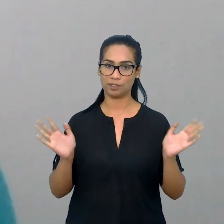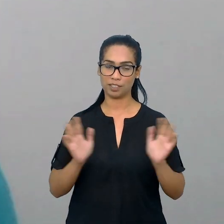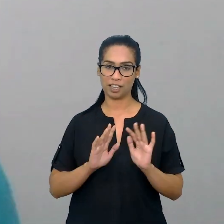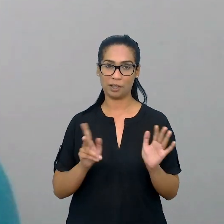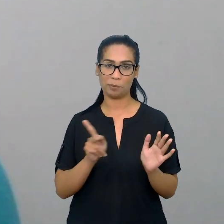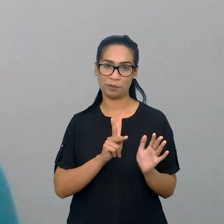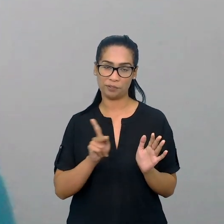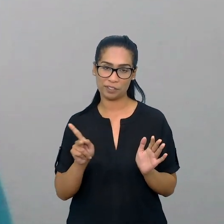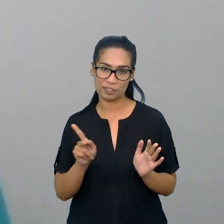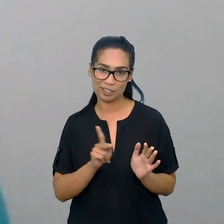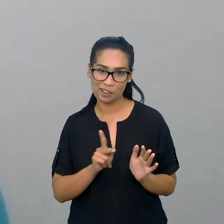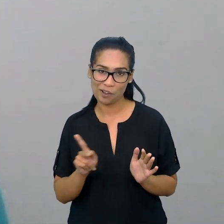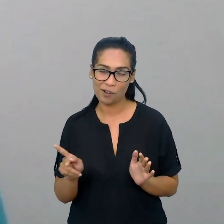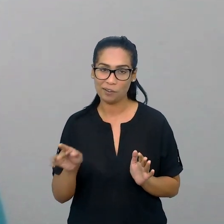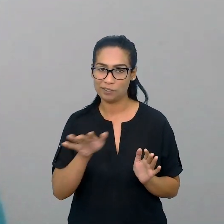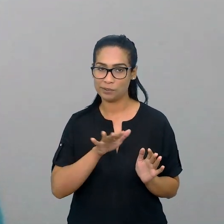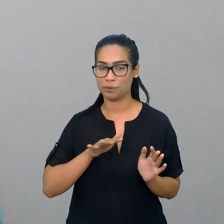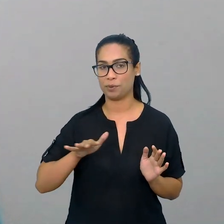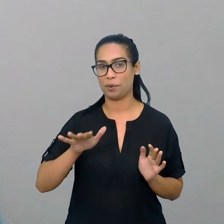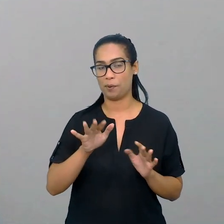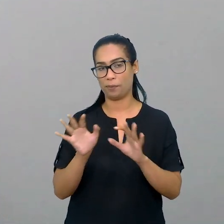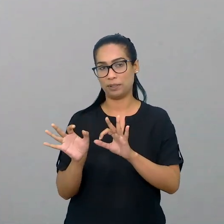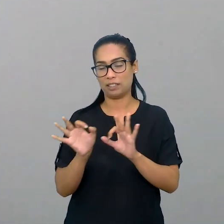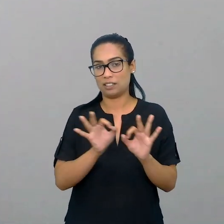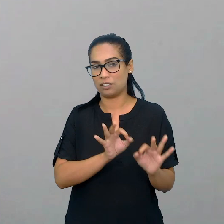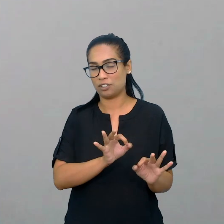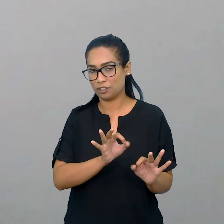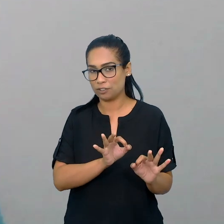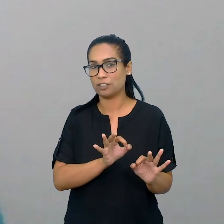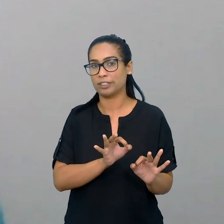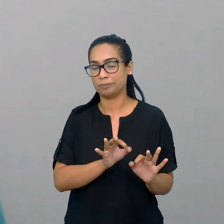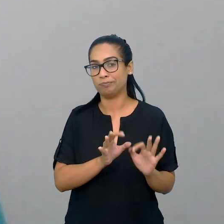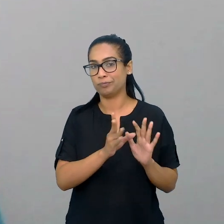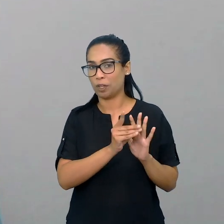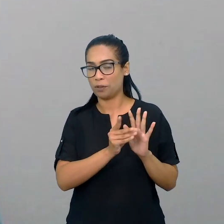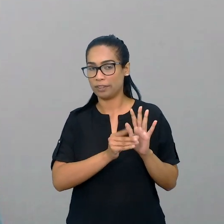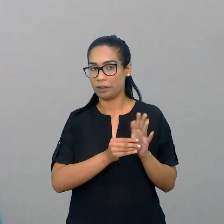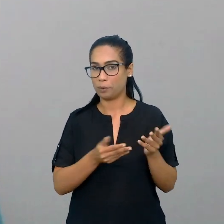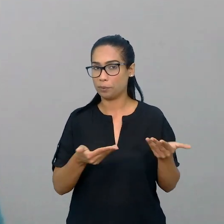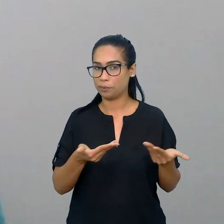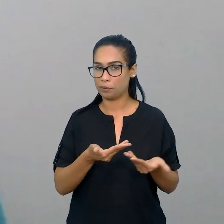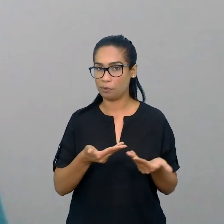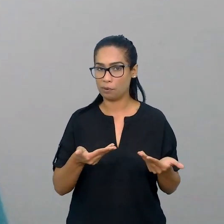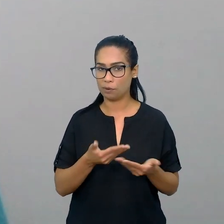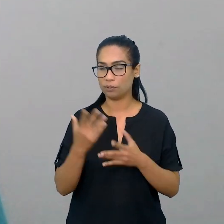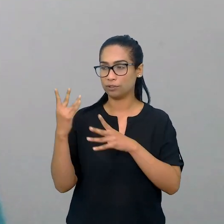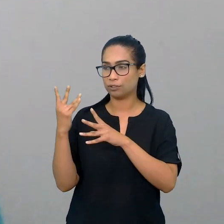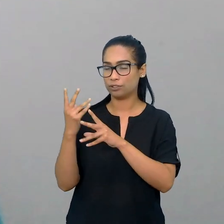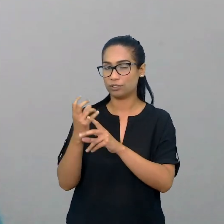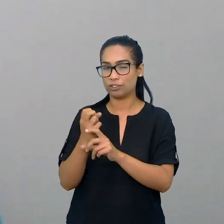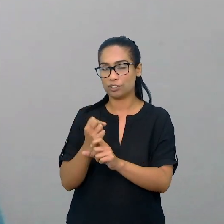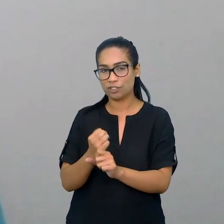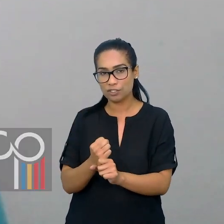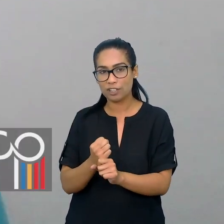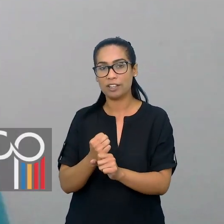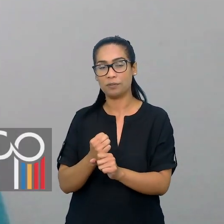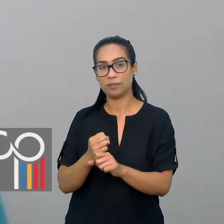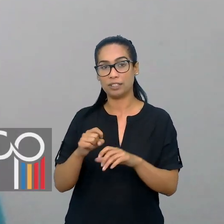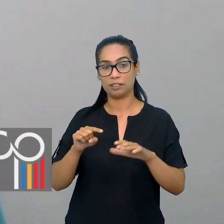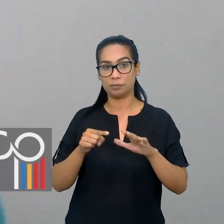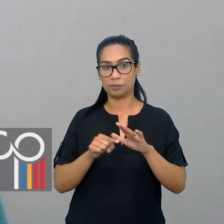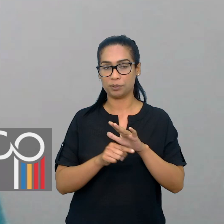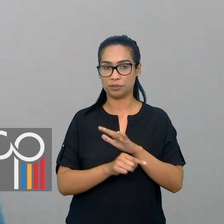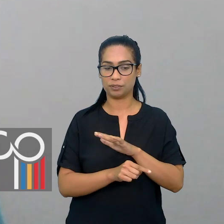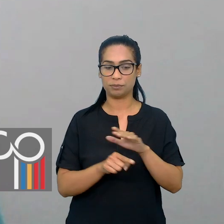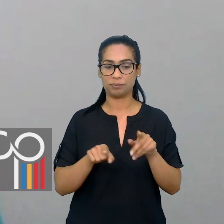professores e professoras que estão aí na nossa formação de hoje, no canal Recuperação e Aprofundamento. Já me